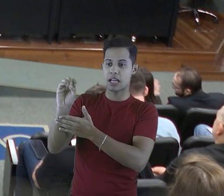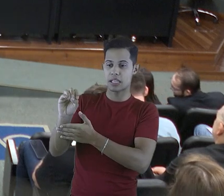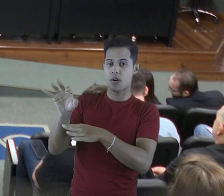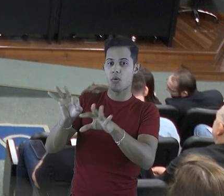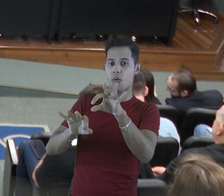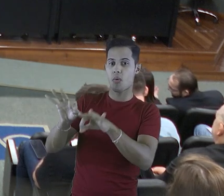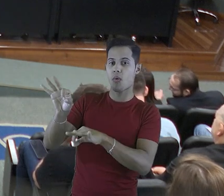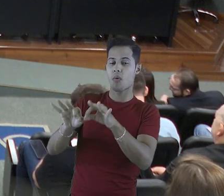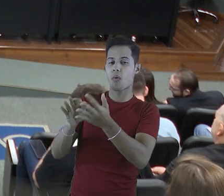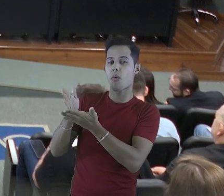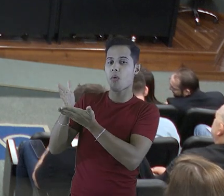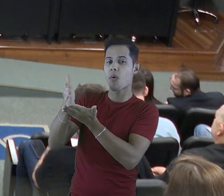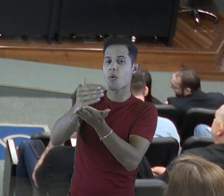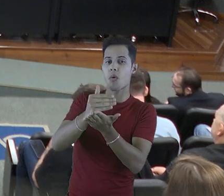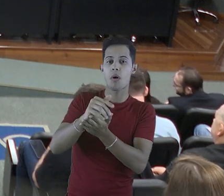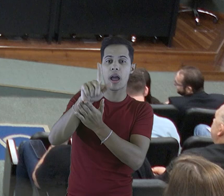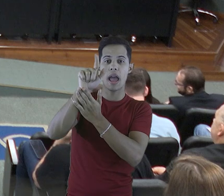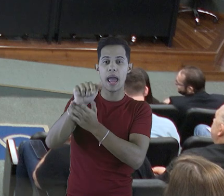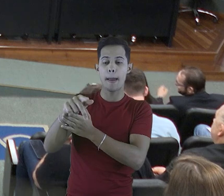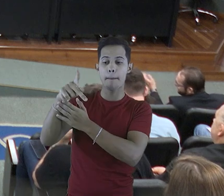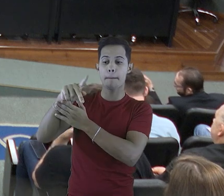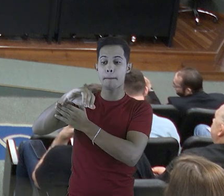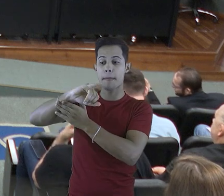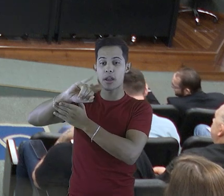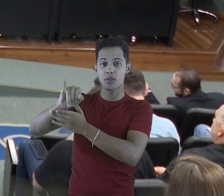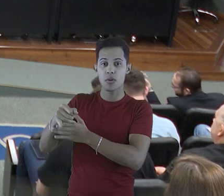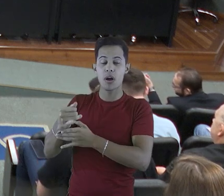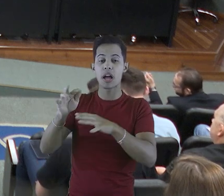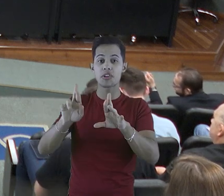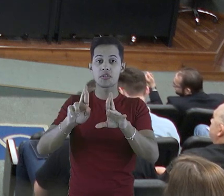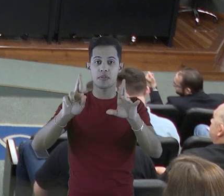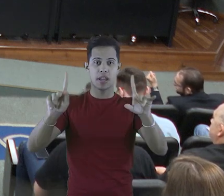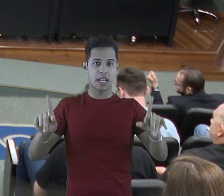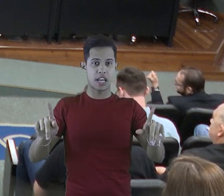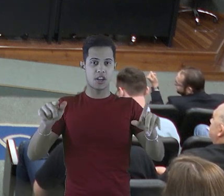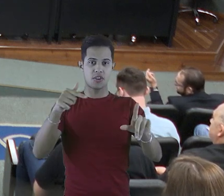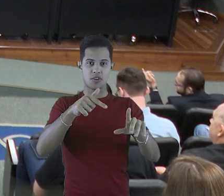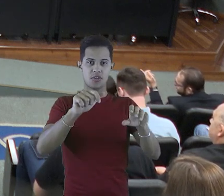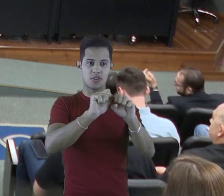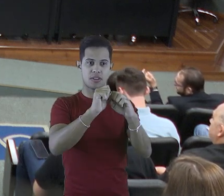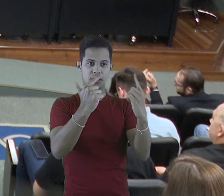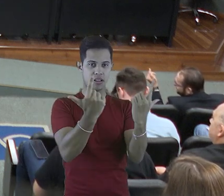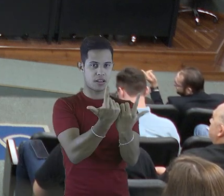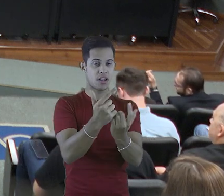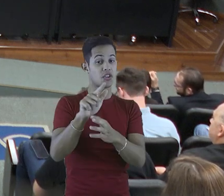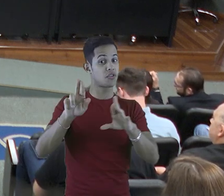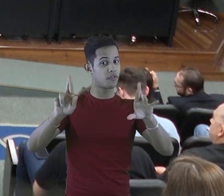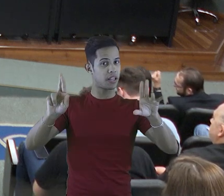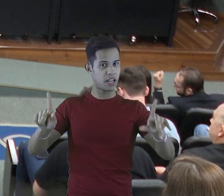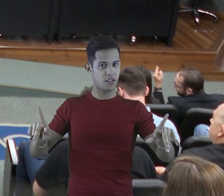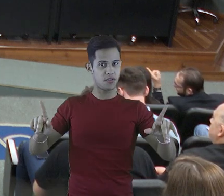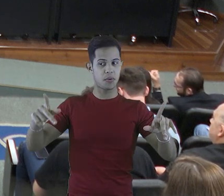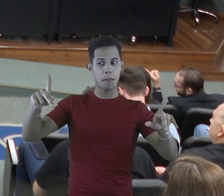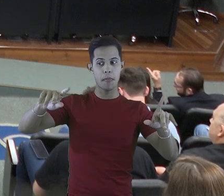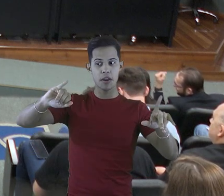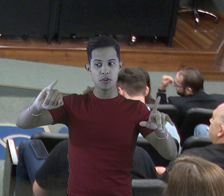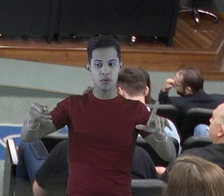descentralização, operar o dado. O que isso quer dizer? É pessoa jurídica distinta da Assembleia.